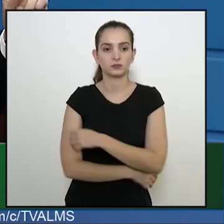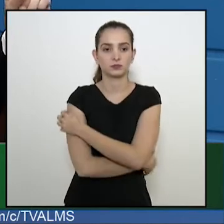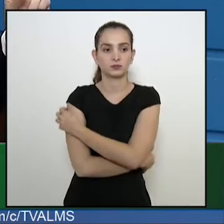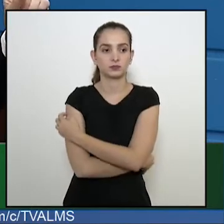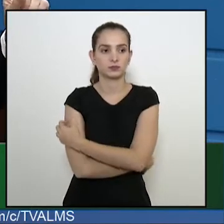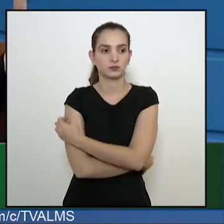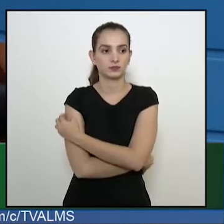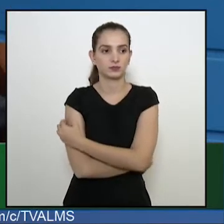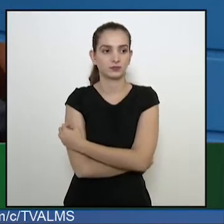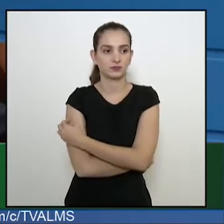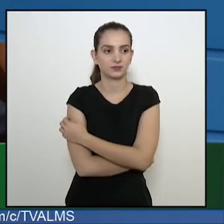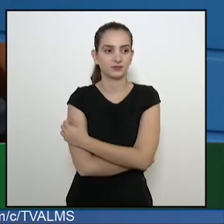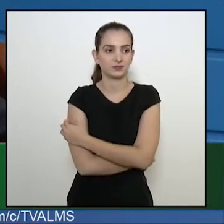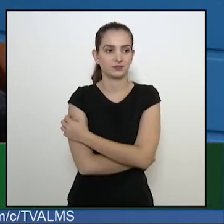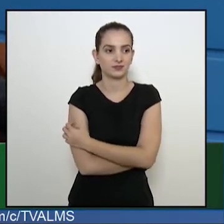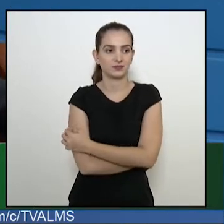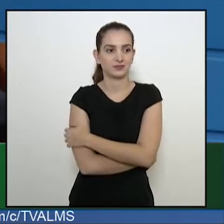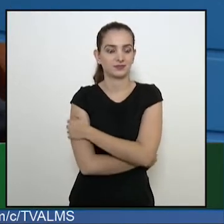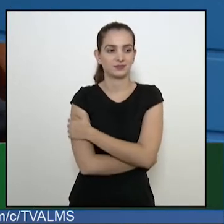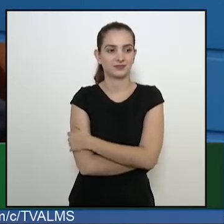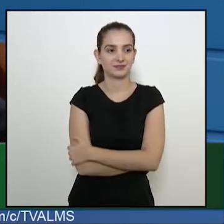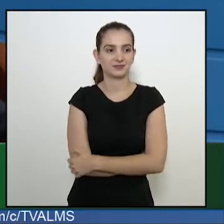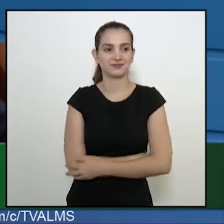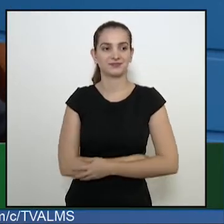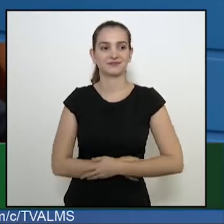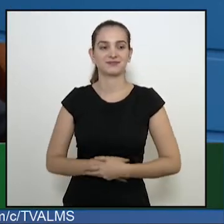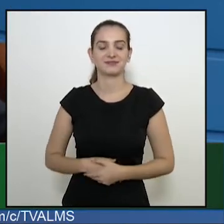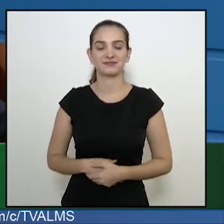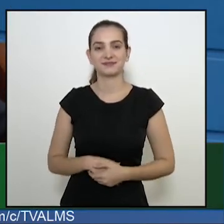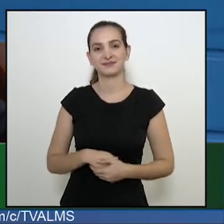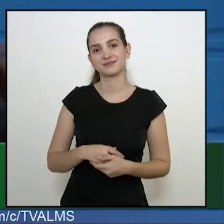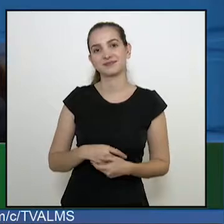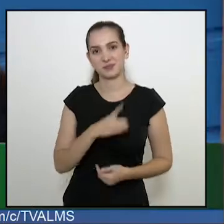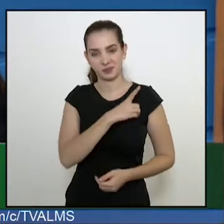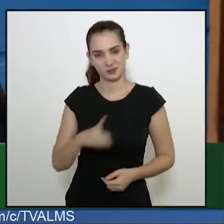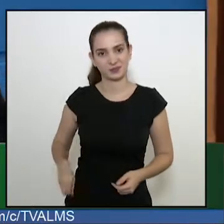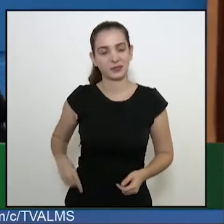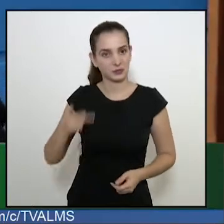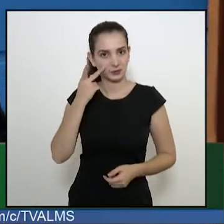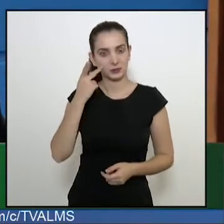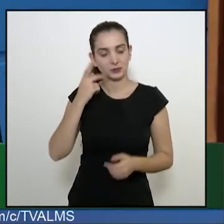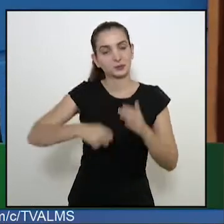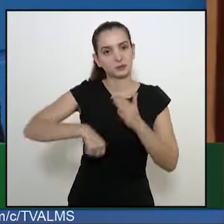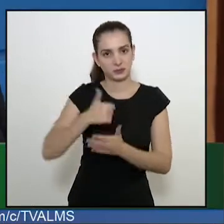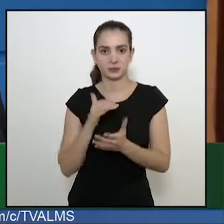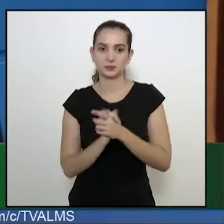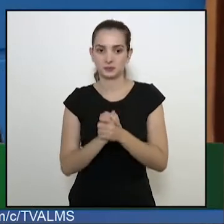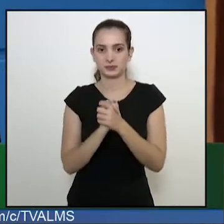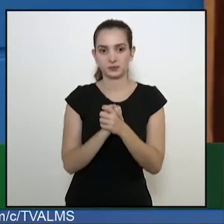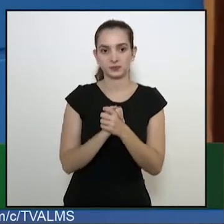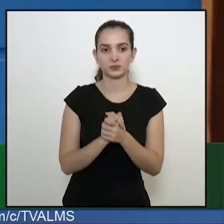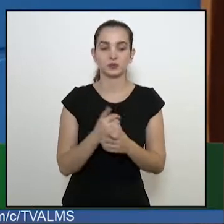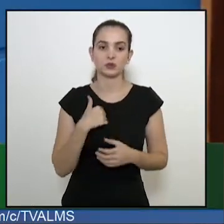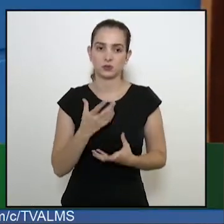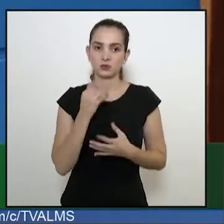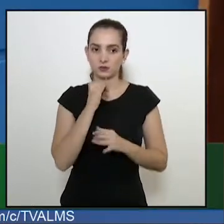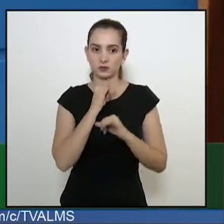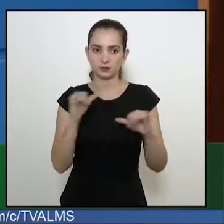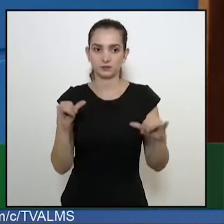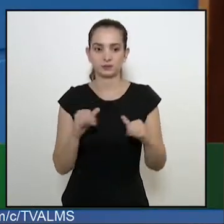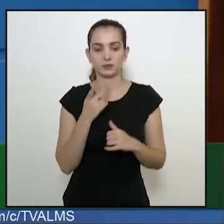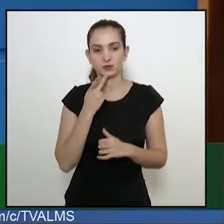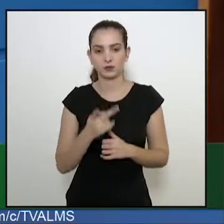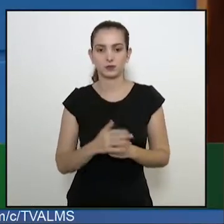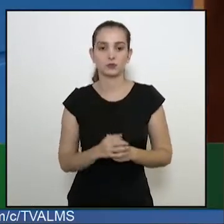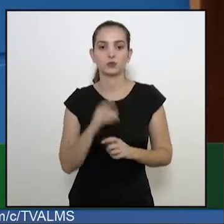lá. Um minutinho, tá bom. Eu não acabei aqui. Deputado Pedro Queiro, primeiro parabenizar. Eu não ia fazer a parte,